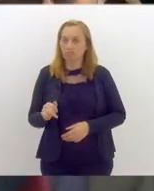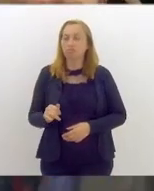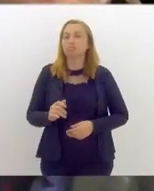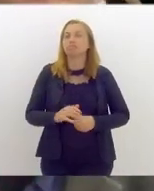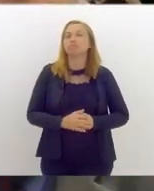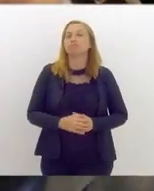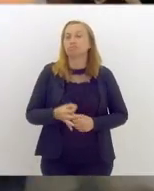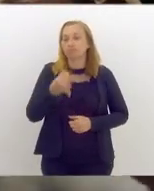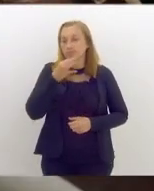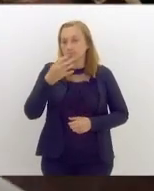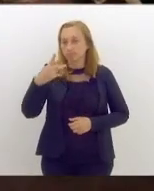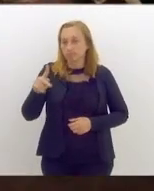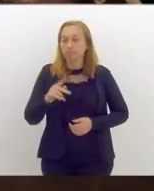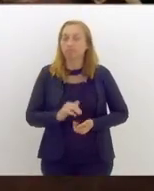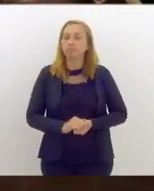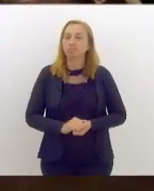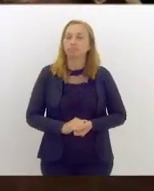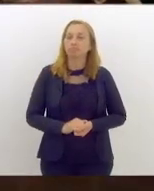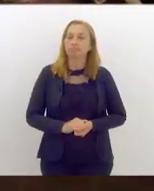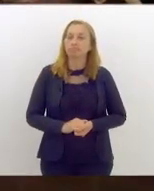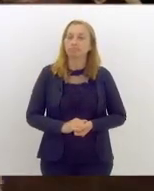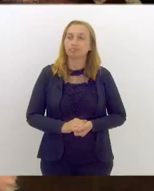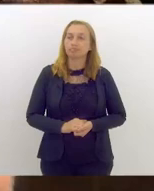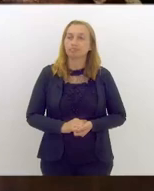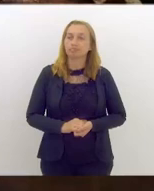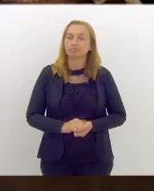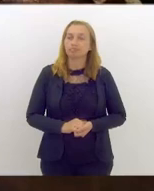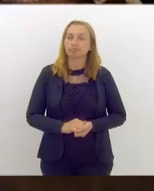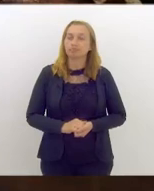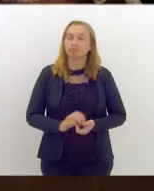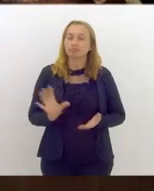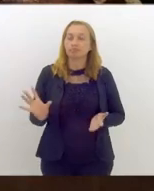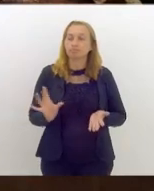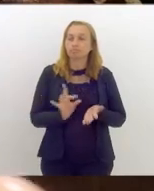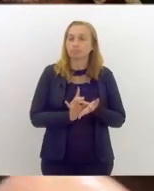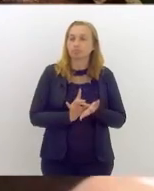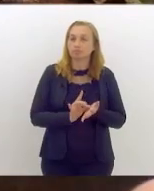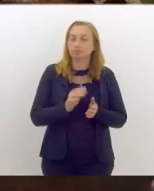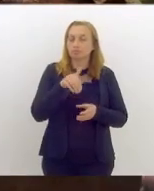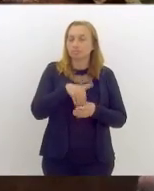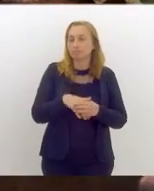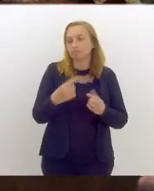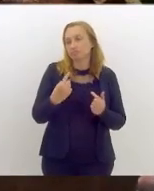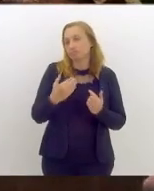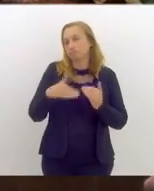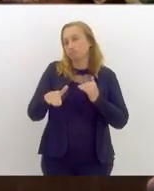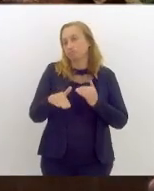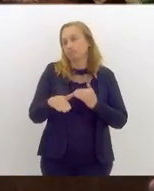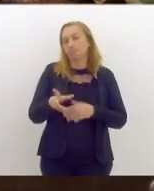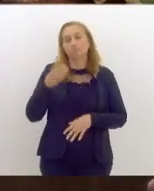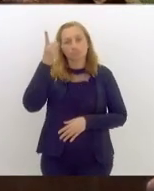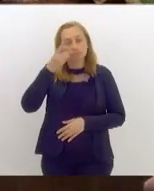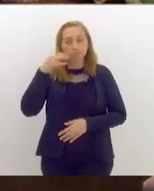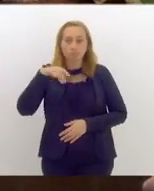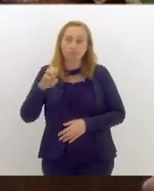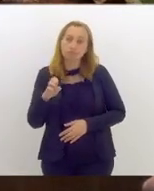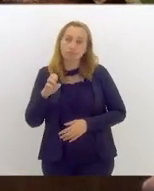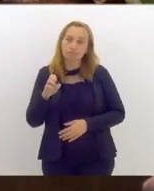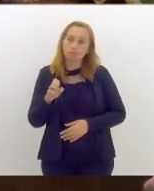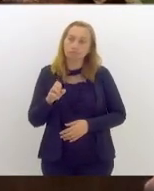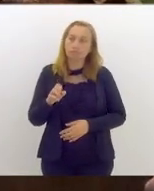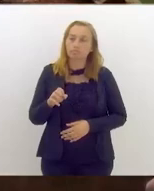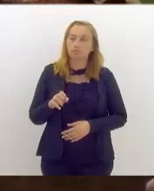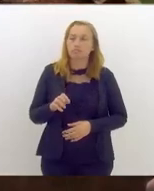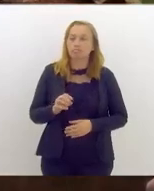Sérgio Cabral e o anexo o voto contrário do deputado Alexandre Freitas